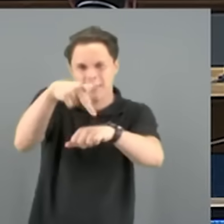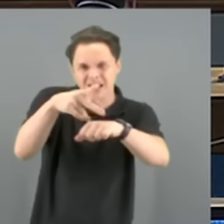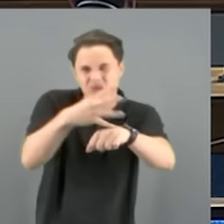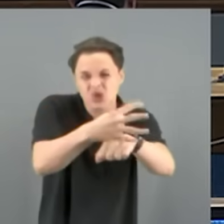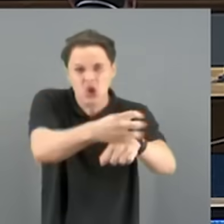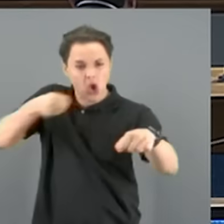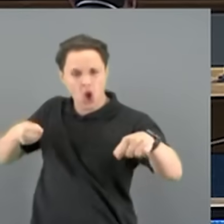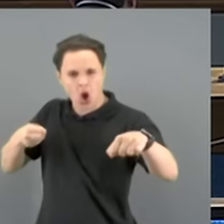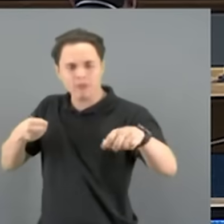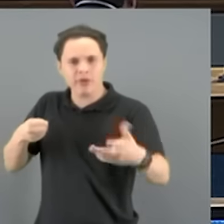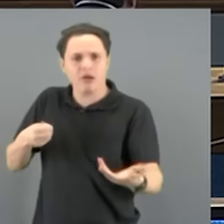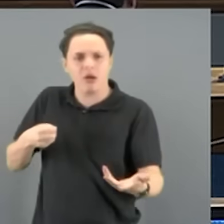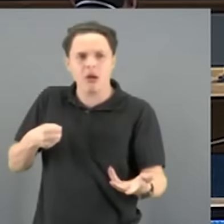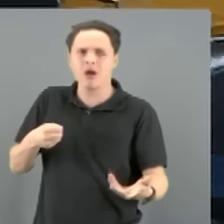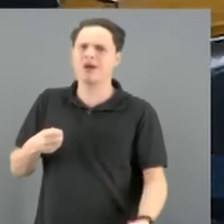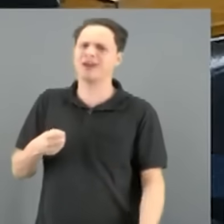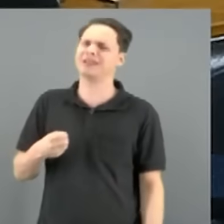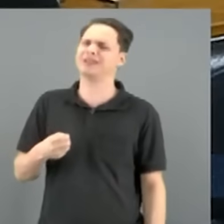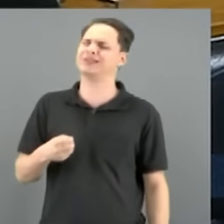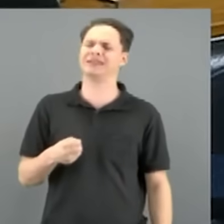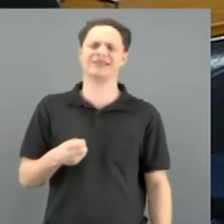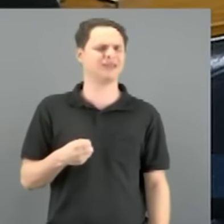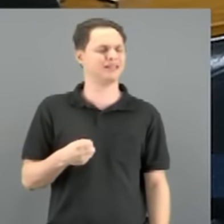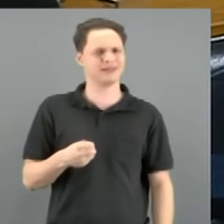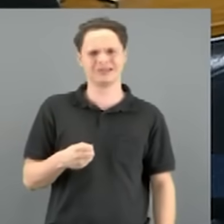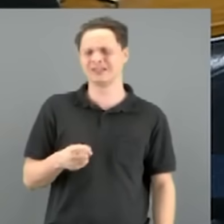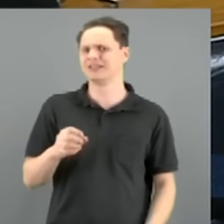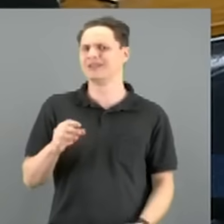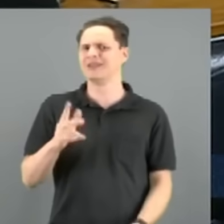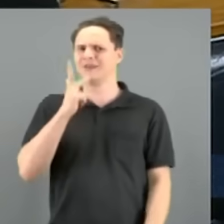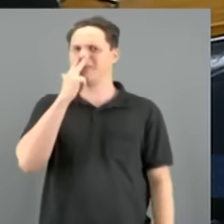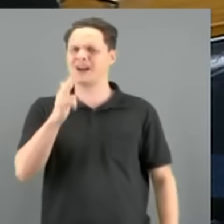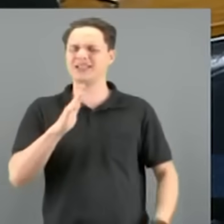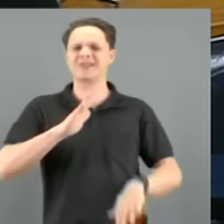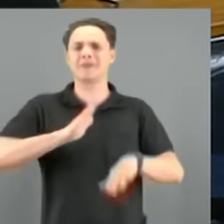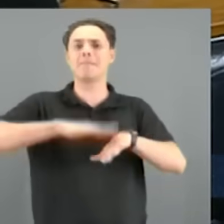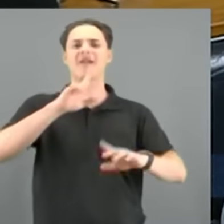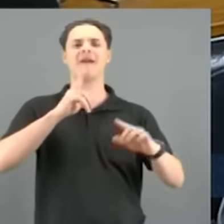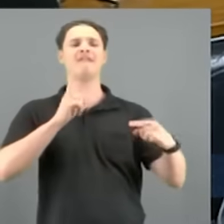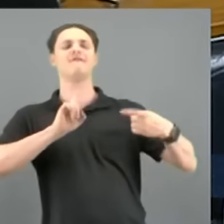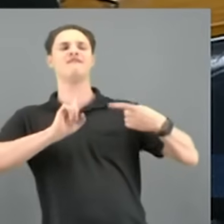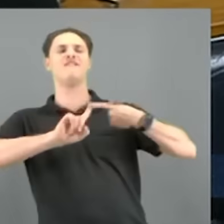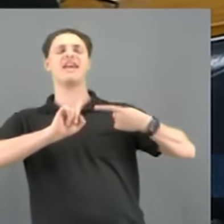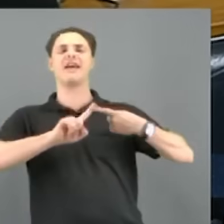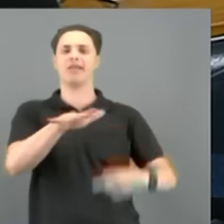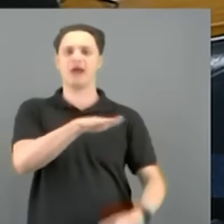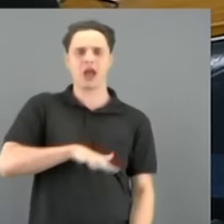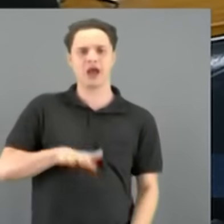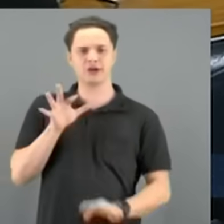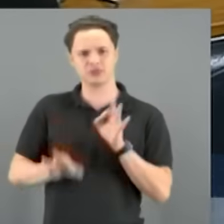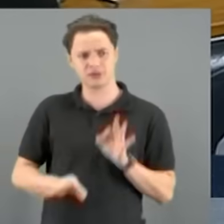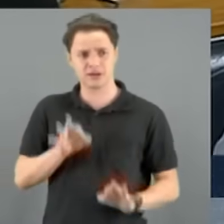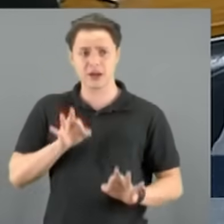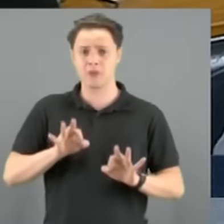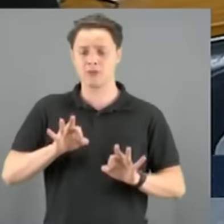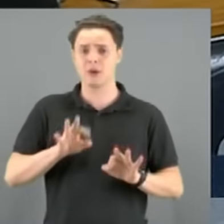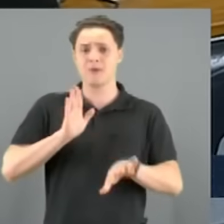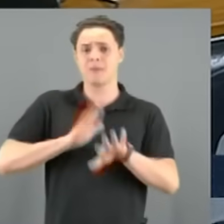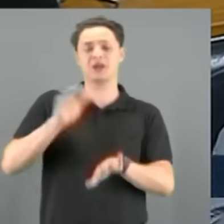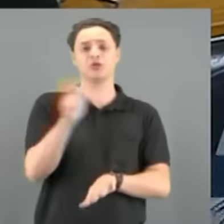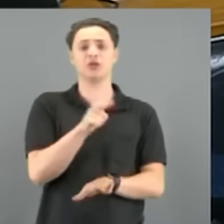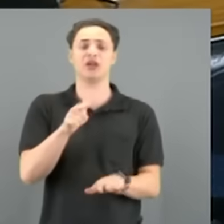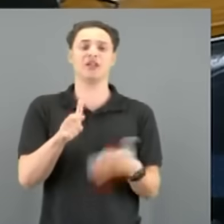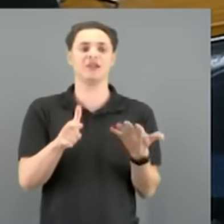bobo qualquer Realmente é muito mais um âmbito de uma Vingança judicial do que de fato tentar fazer justiça